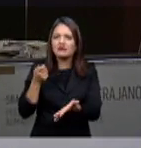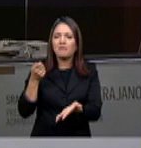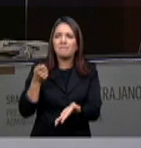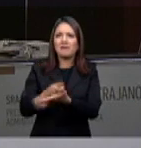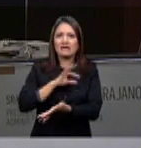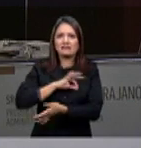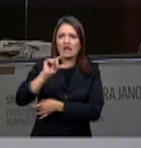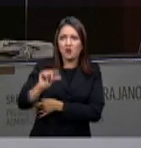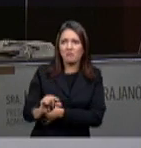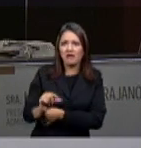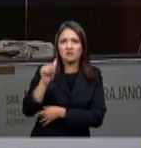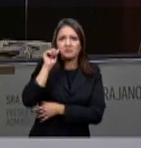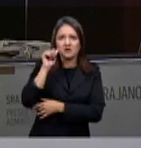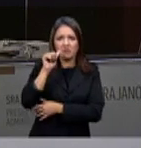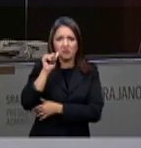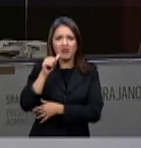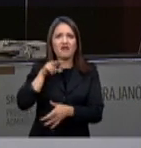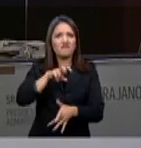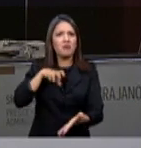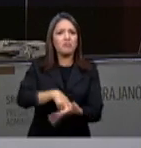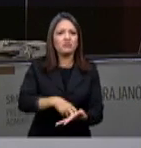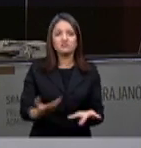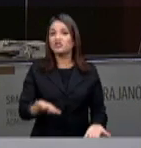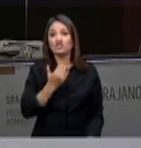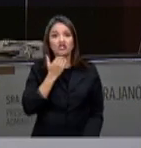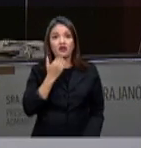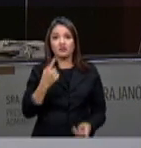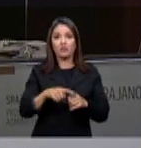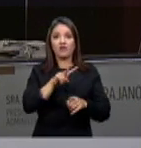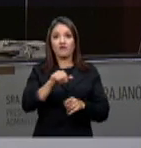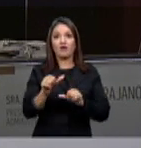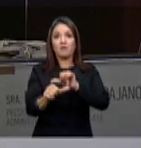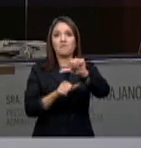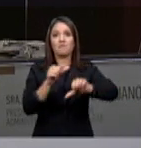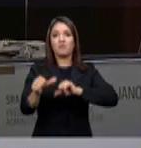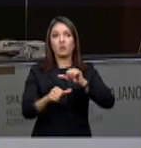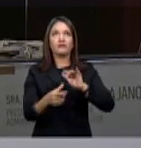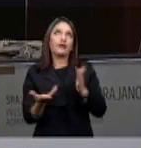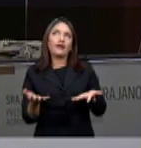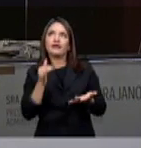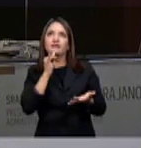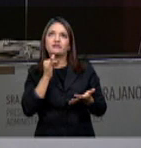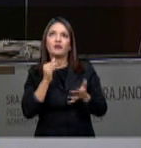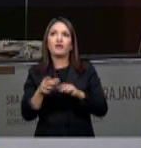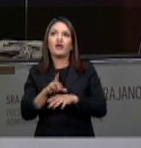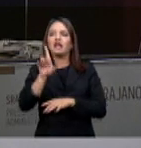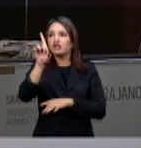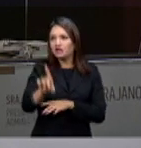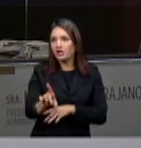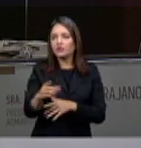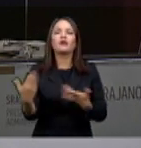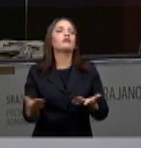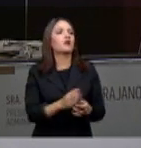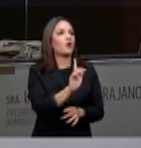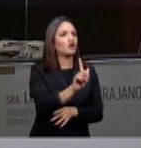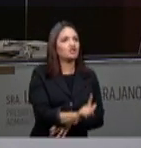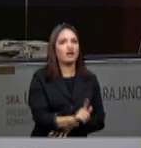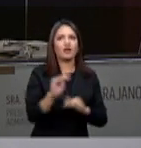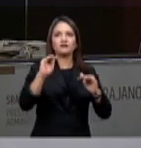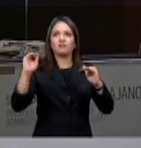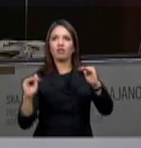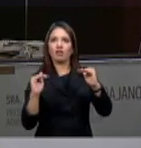nada porque eles vão alto cargo da mulher então De que adianta aí vai descer diretora vai ser gerente agradecer gerente vai ser o